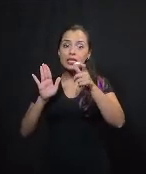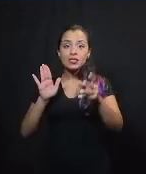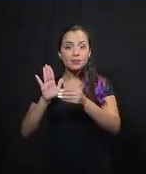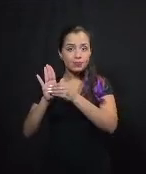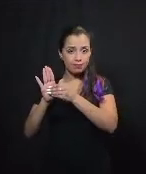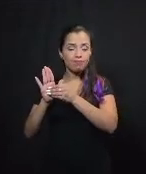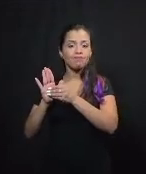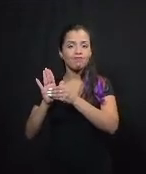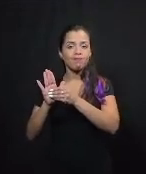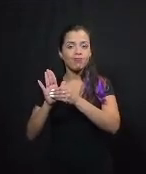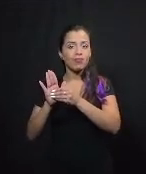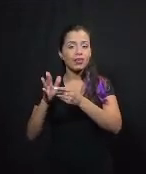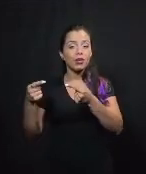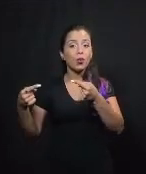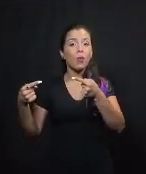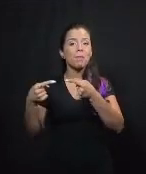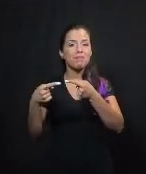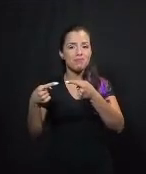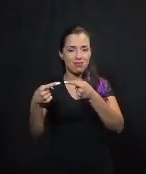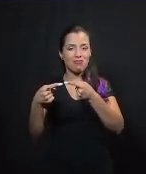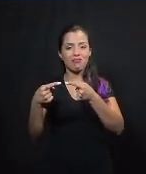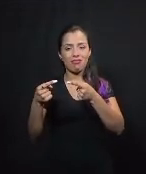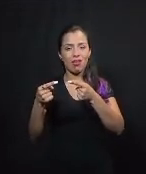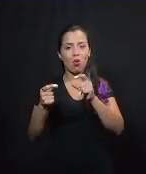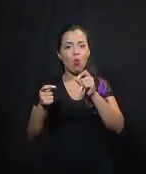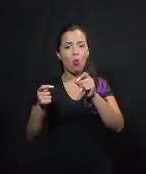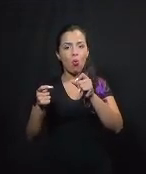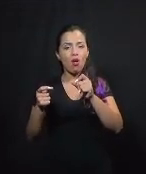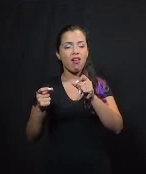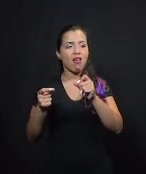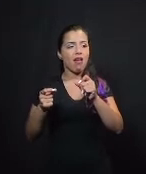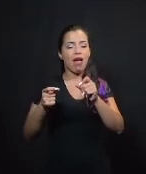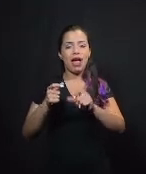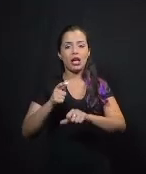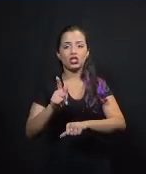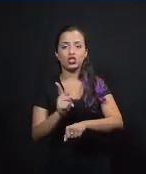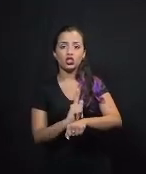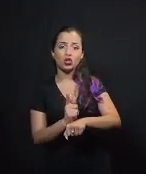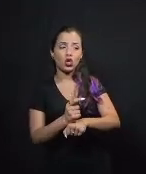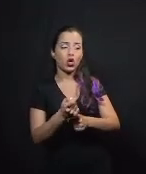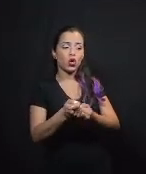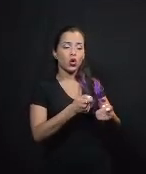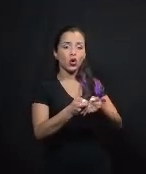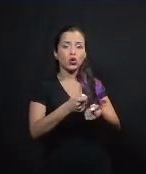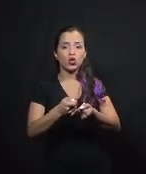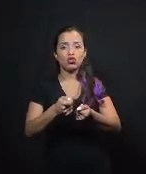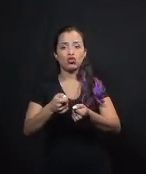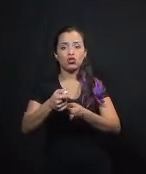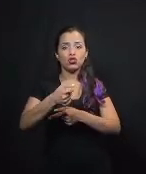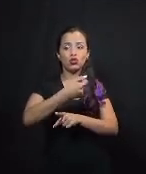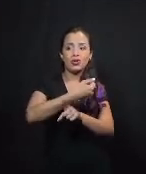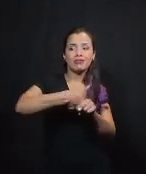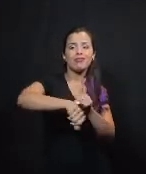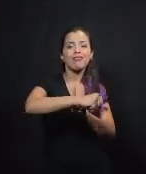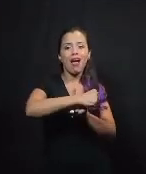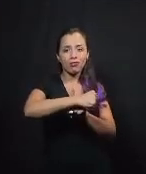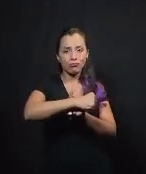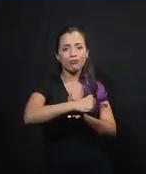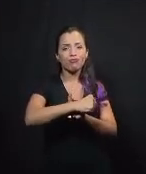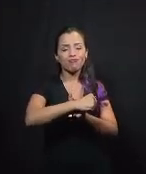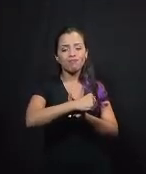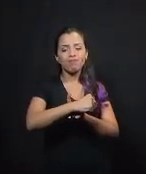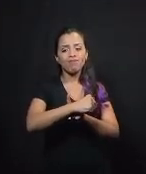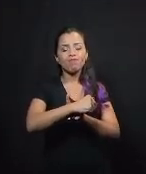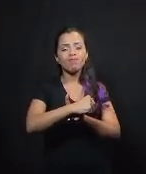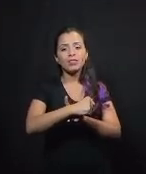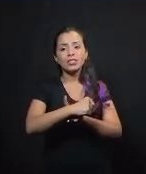dessa natureza que diz respeito à gestão e à modificação da sociedade, que não impede que a sociedade